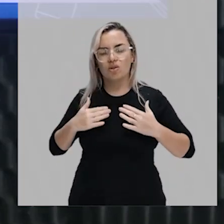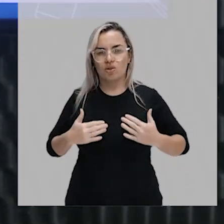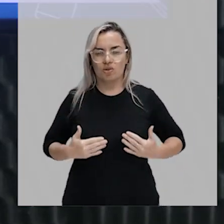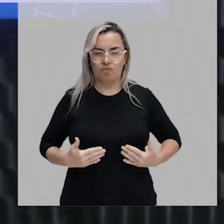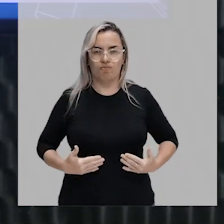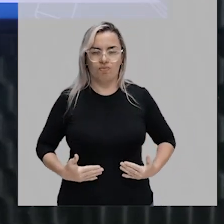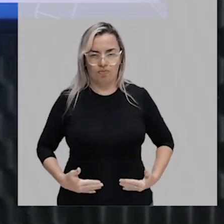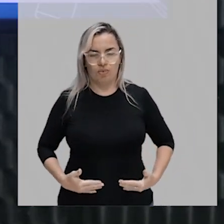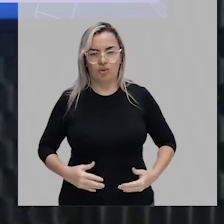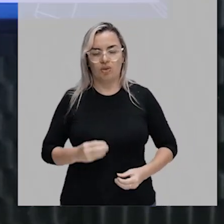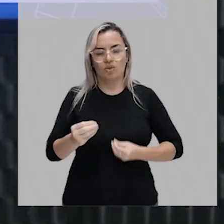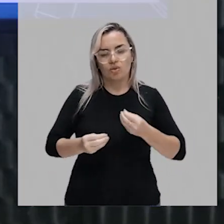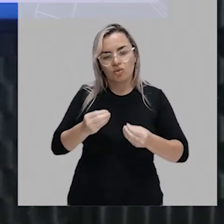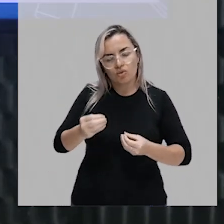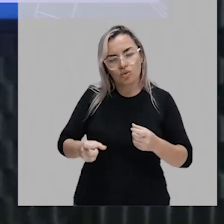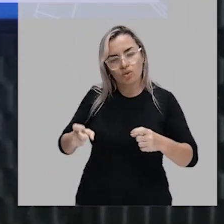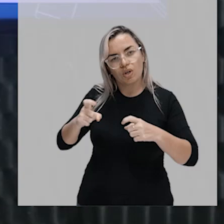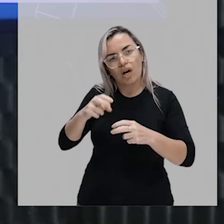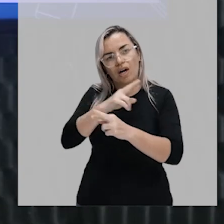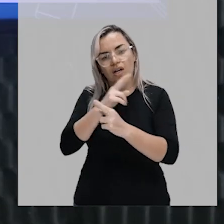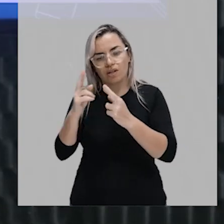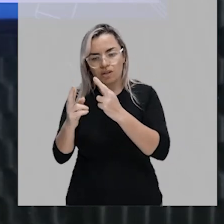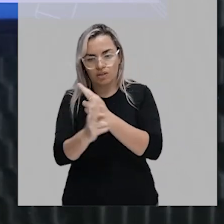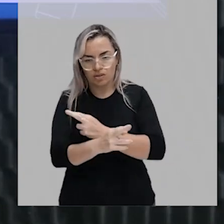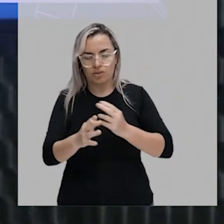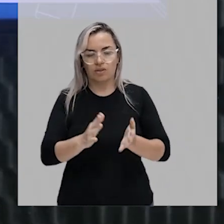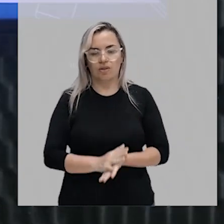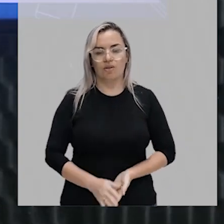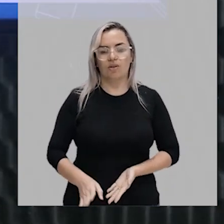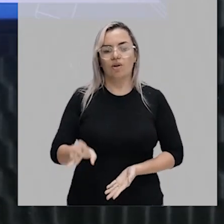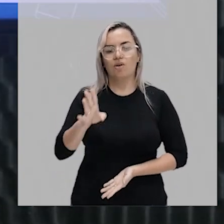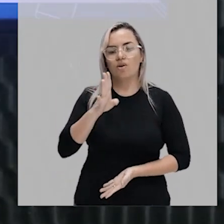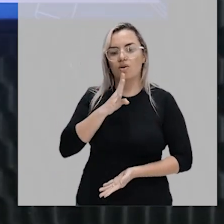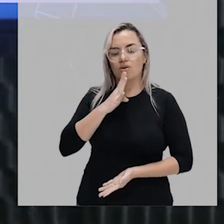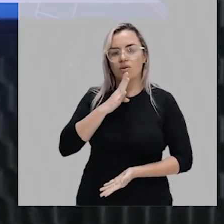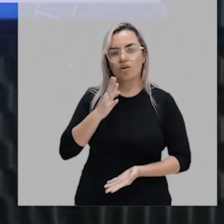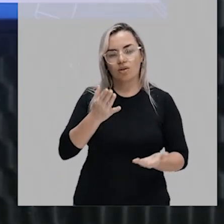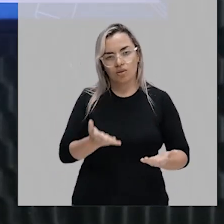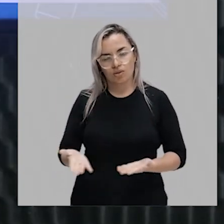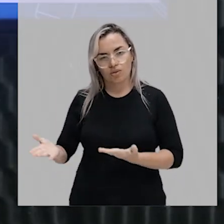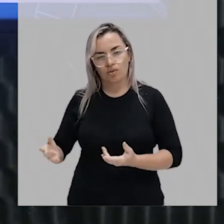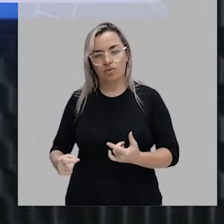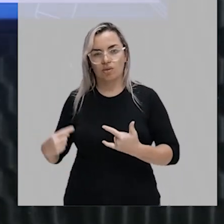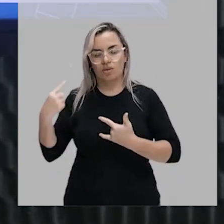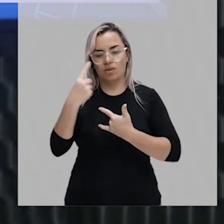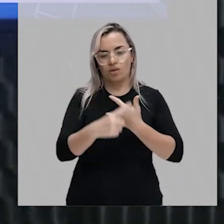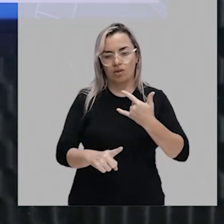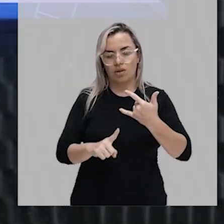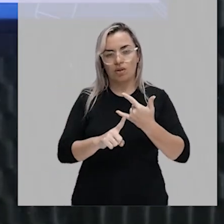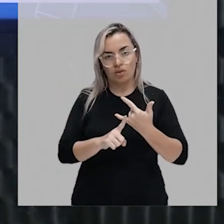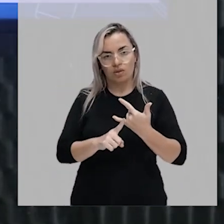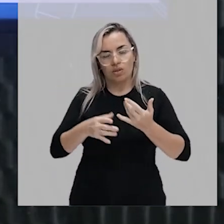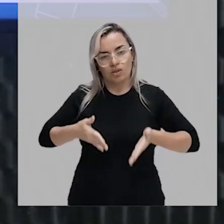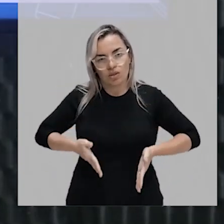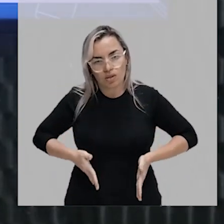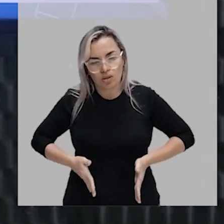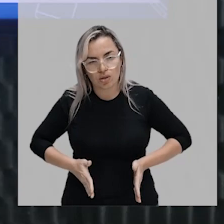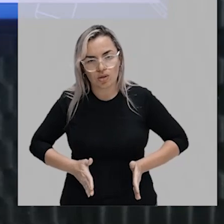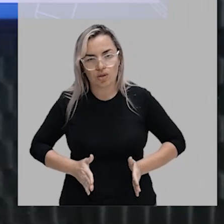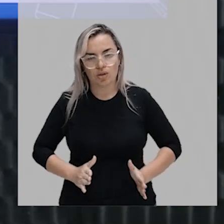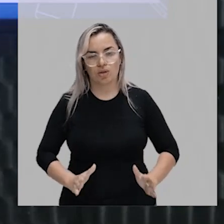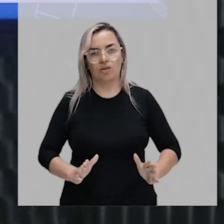reprodutor, ok? Os conhecimentos sobre a reprodução humana proporcionaram um maior controle sobre